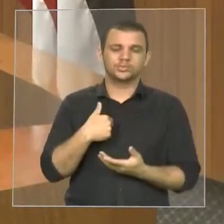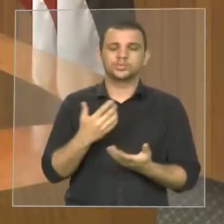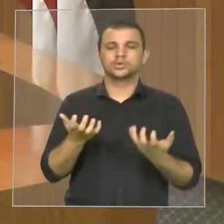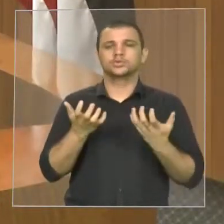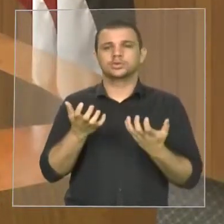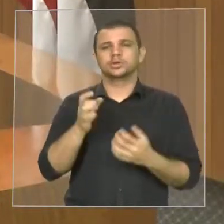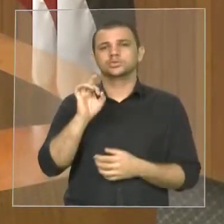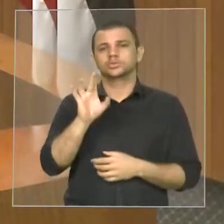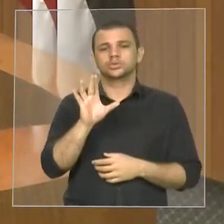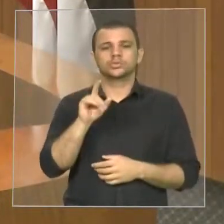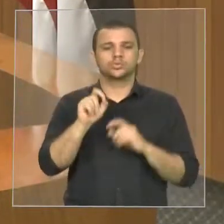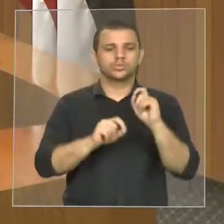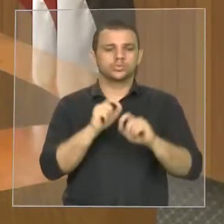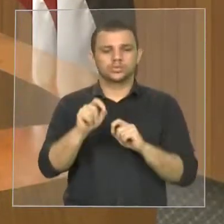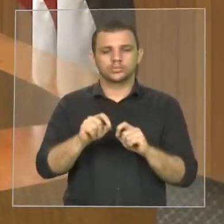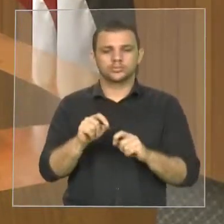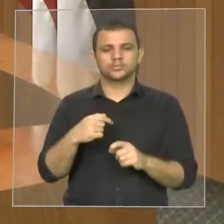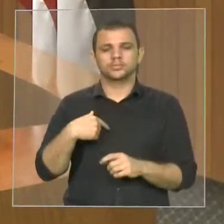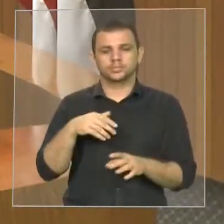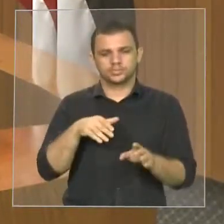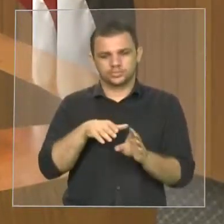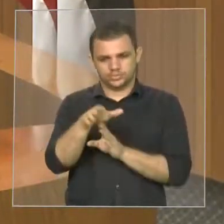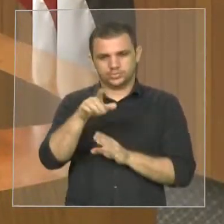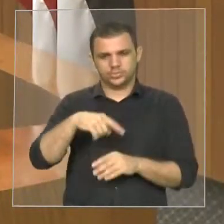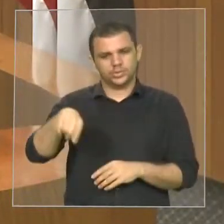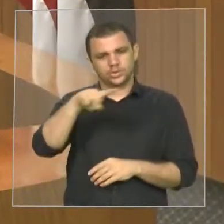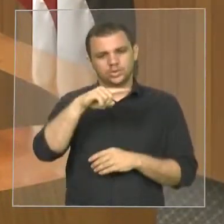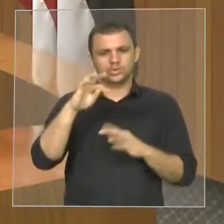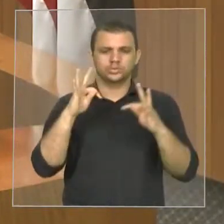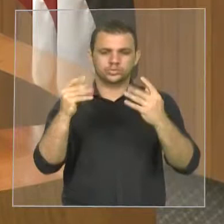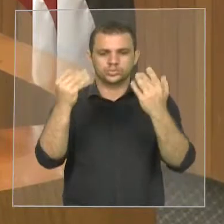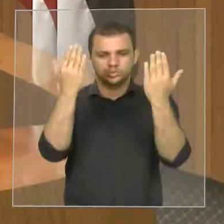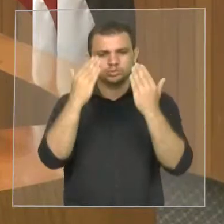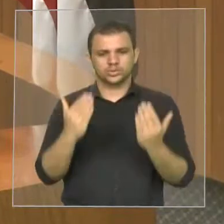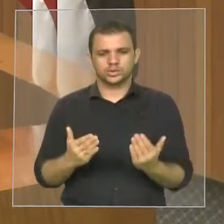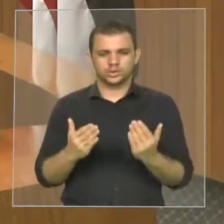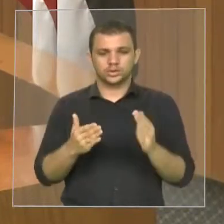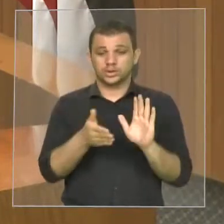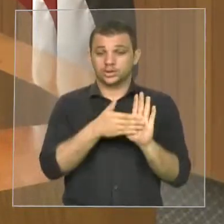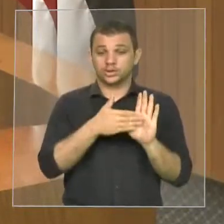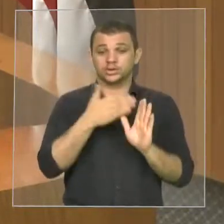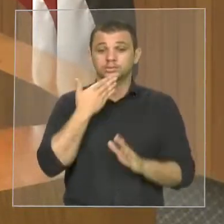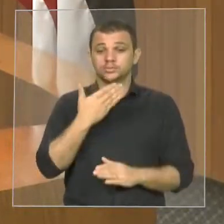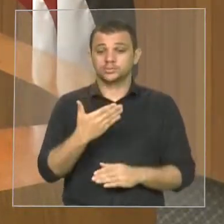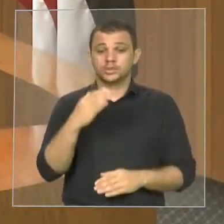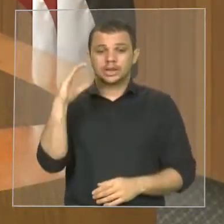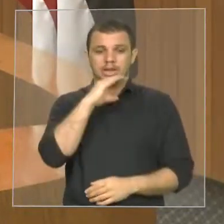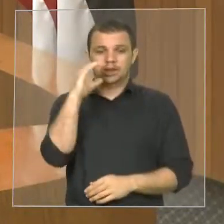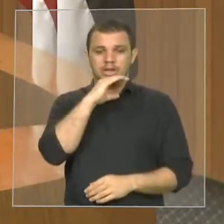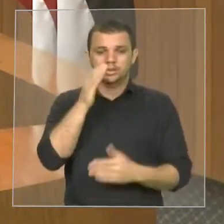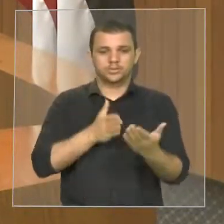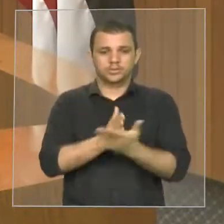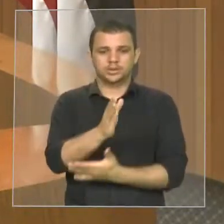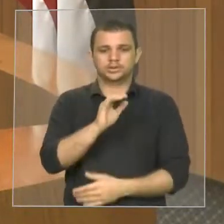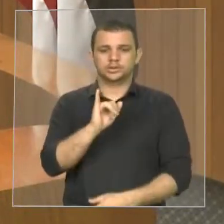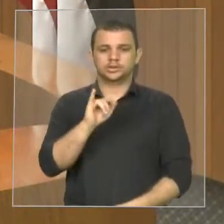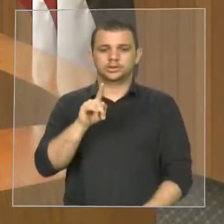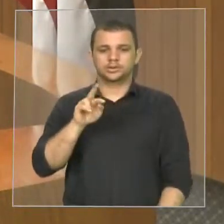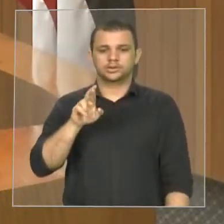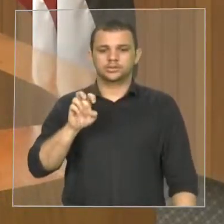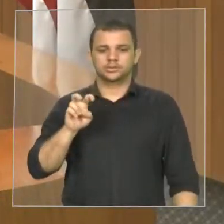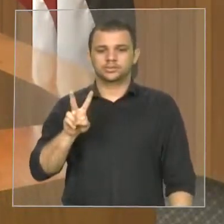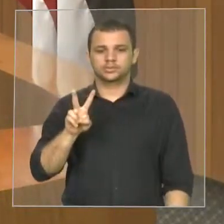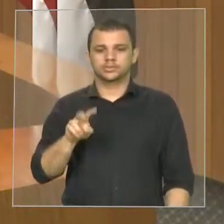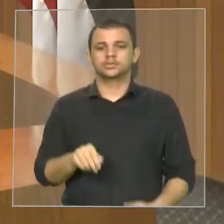para a análise de todos nós. Senhor presidente, esse requerimento de urgência para a aprovação do IPREV, ele encontra-se